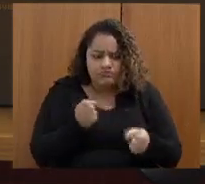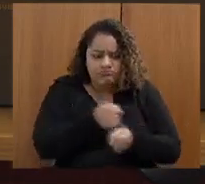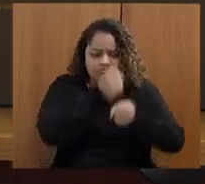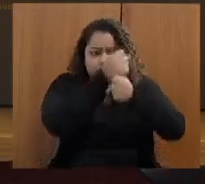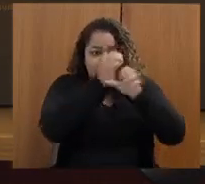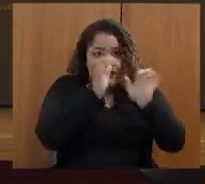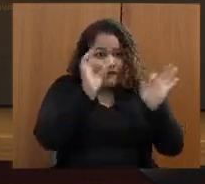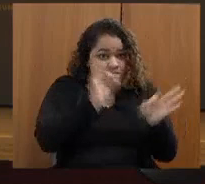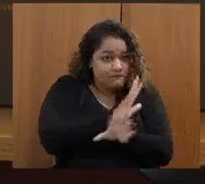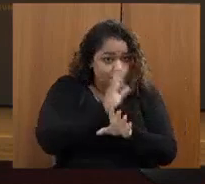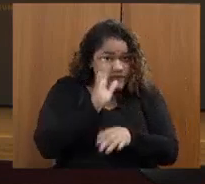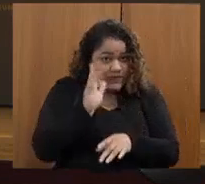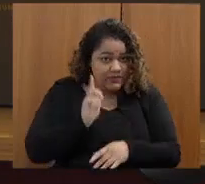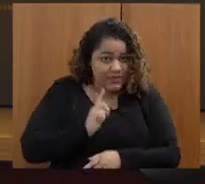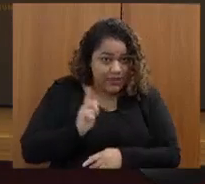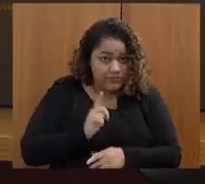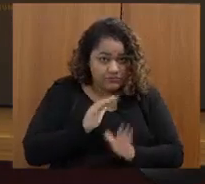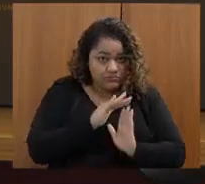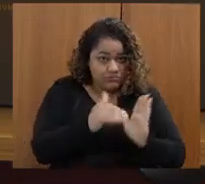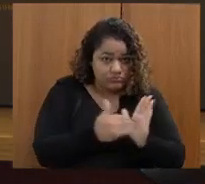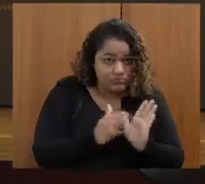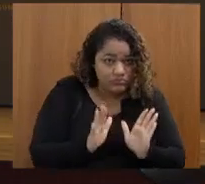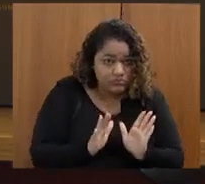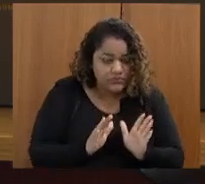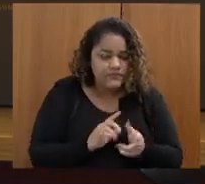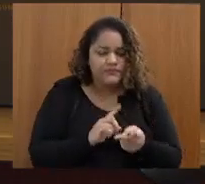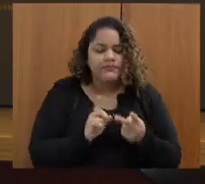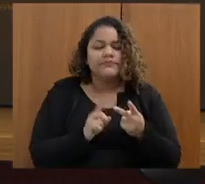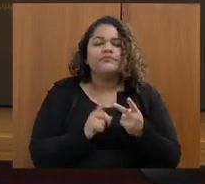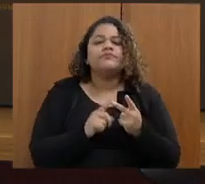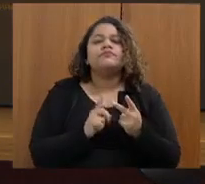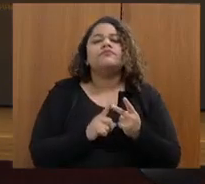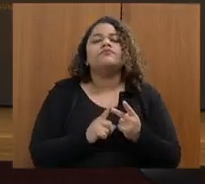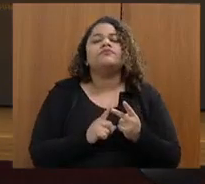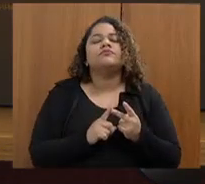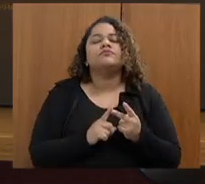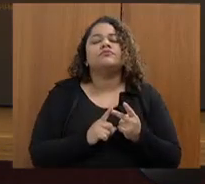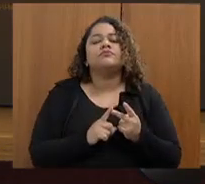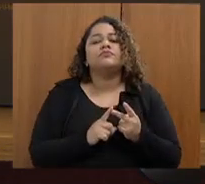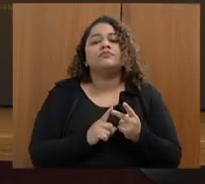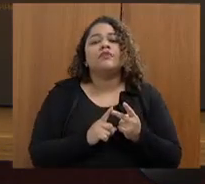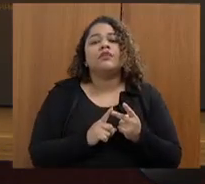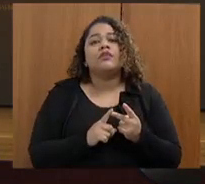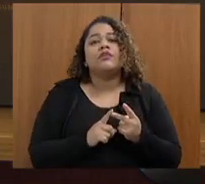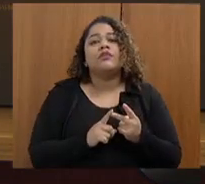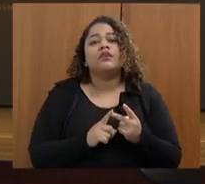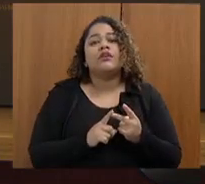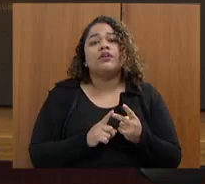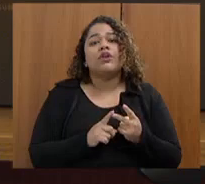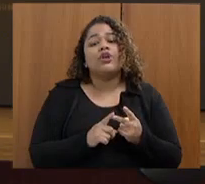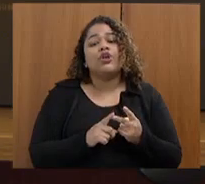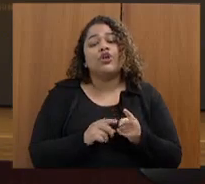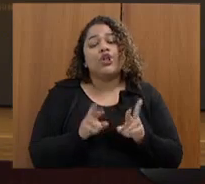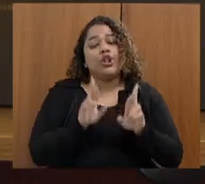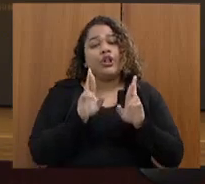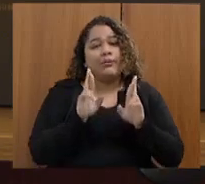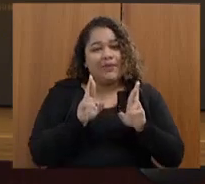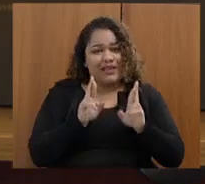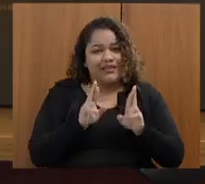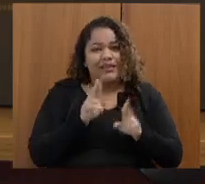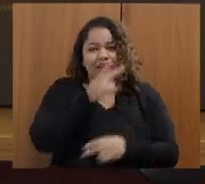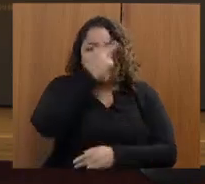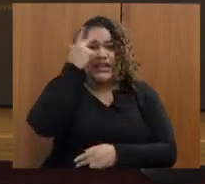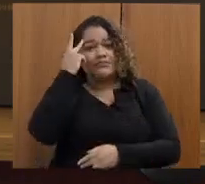e outra questão espero né que a turma da lacração né